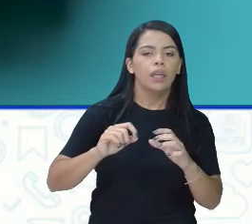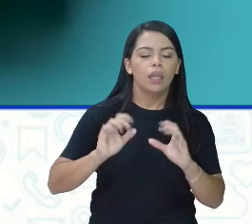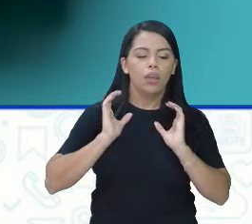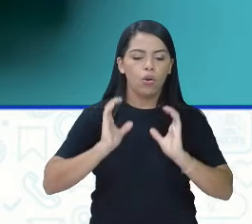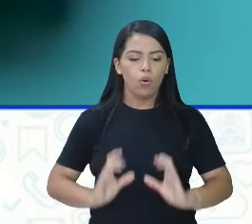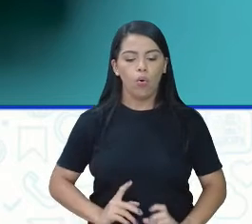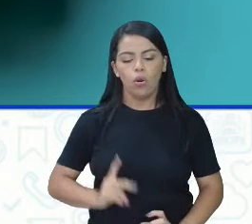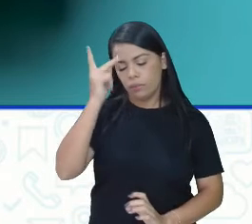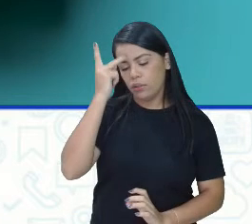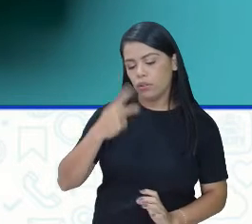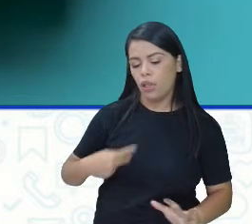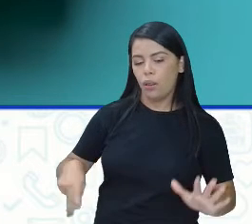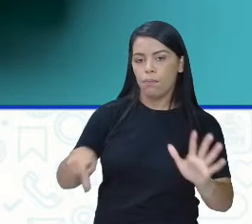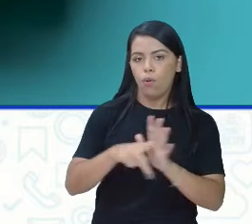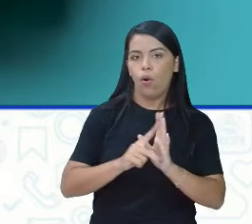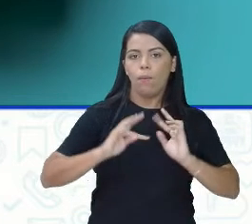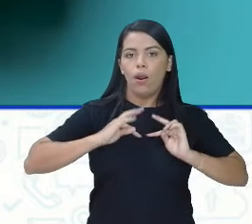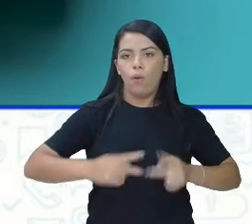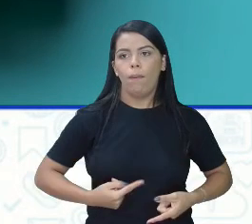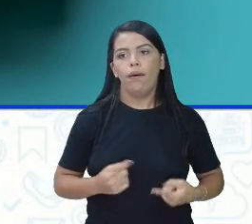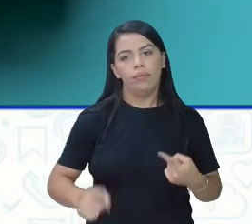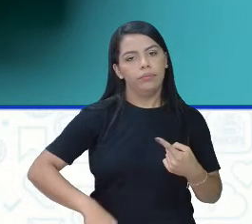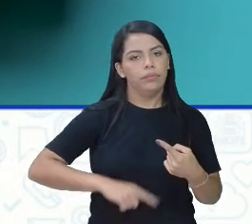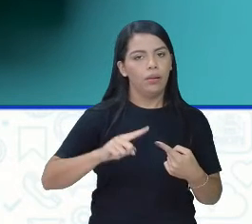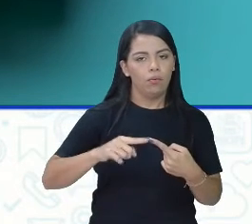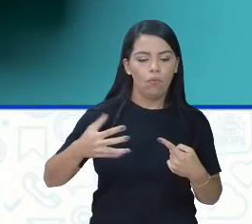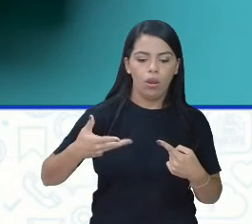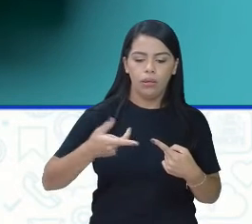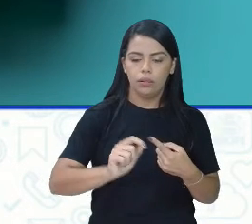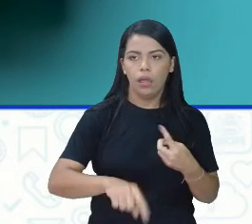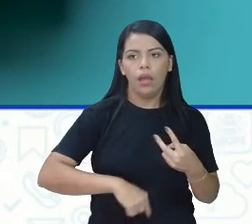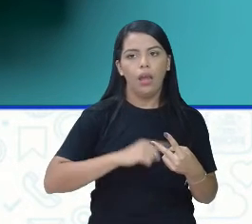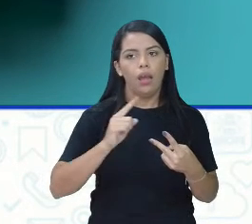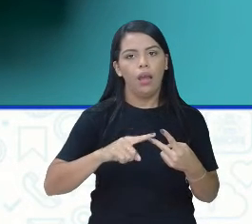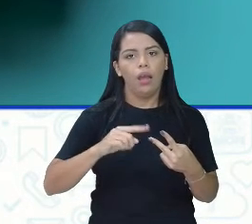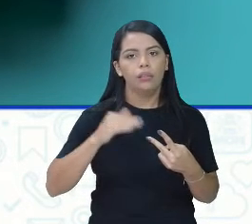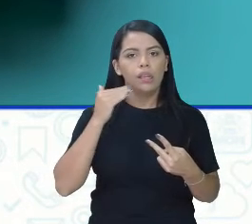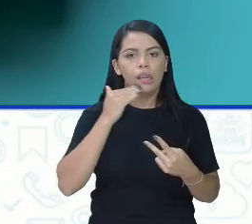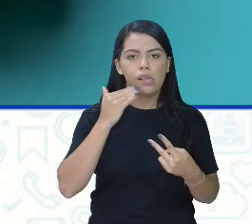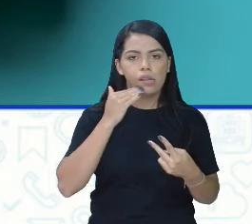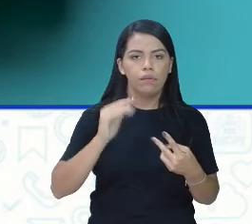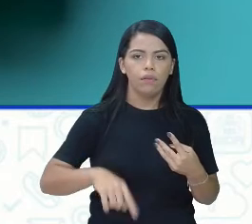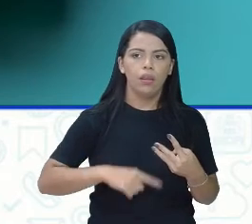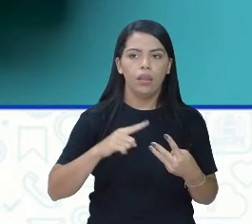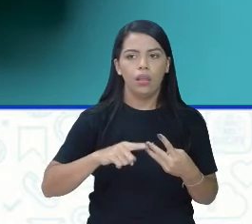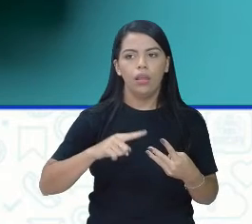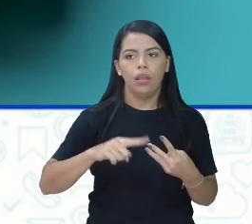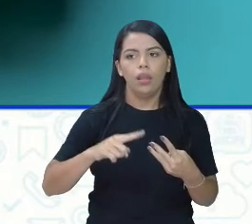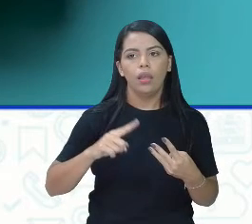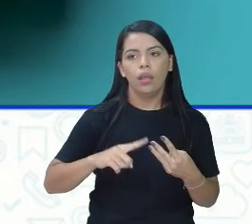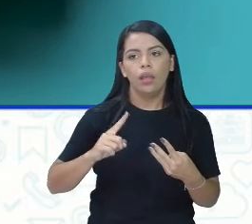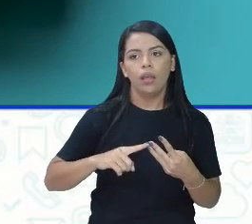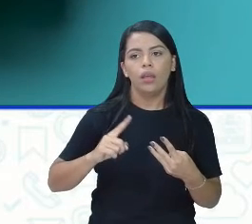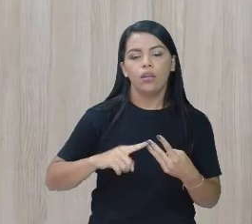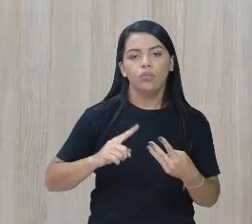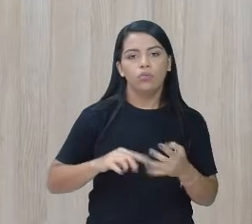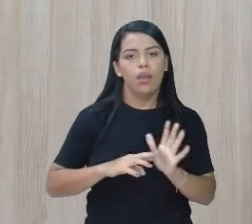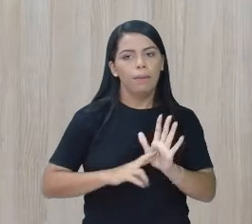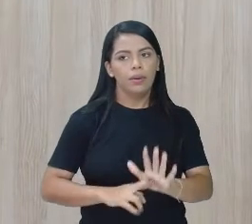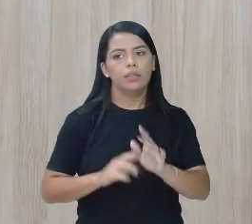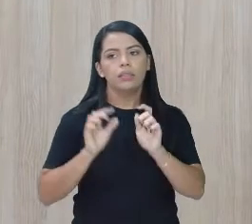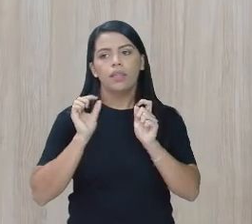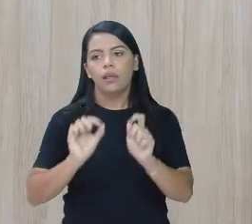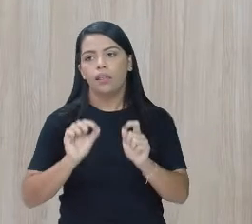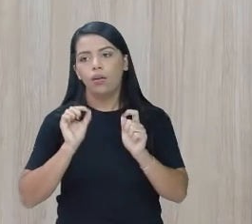Virtudes, qualidades, defeitos do caráter, representada no comportamento de animais. Então, a bondade,